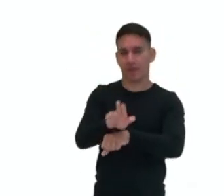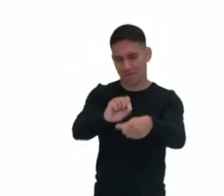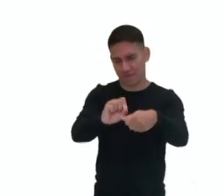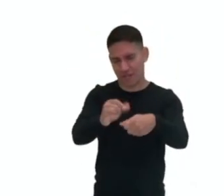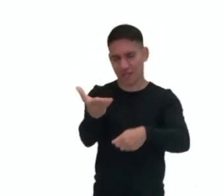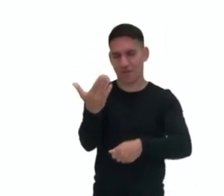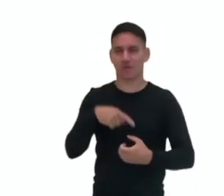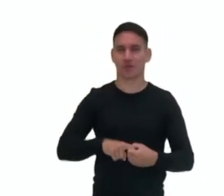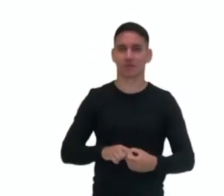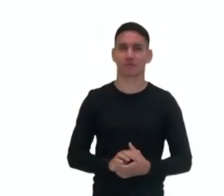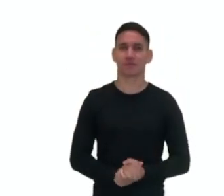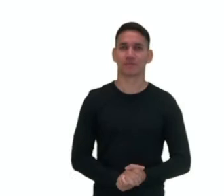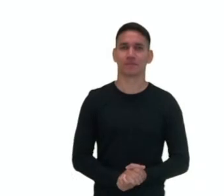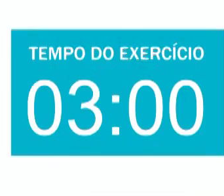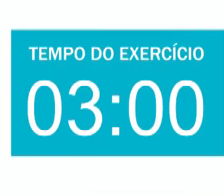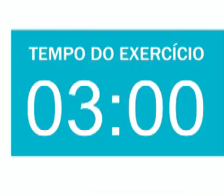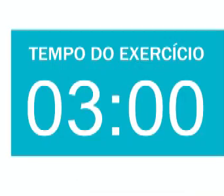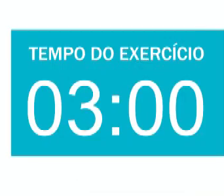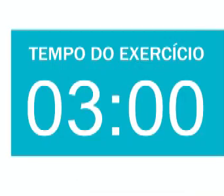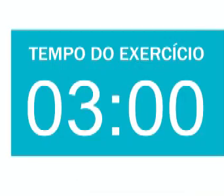que eu já volto.